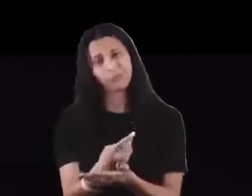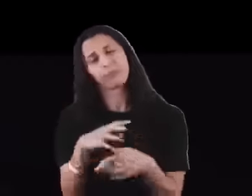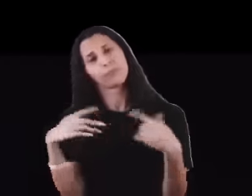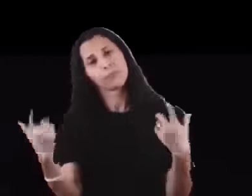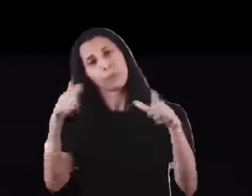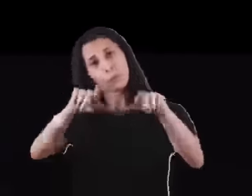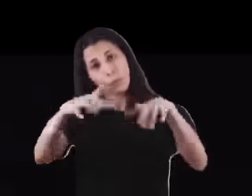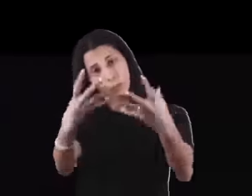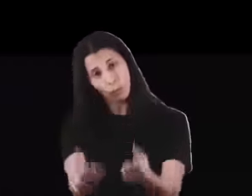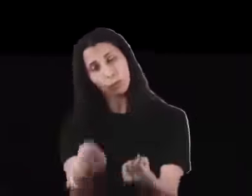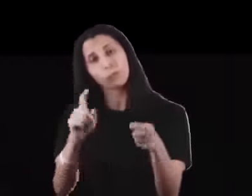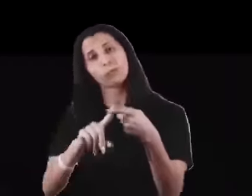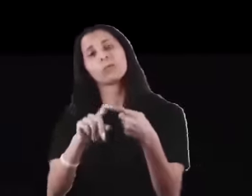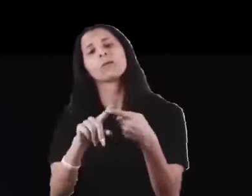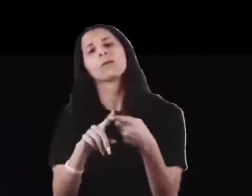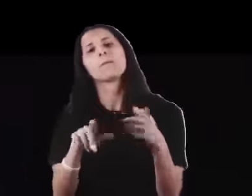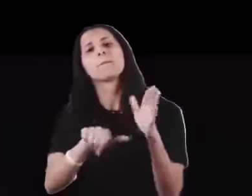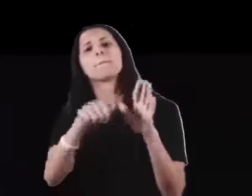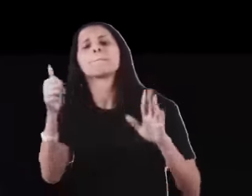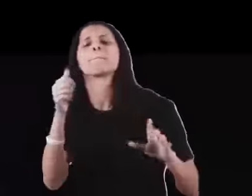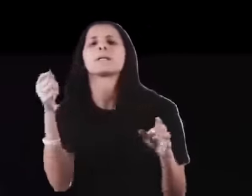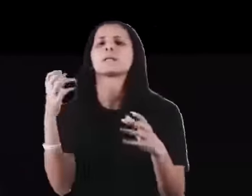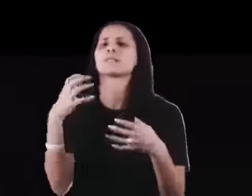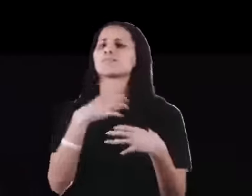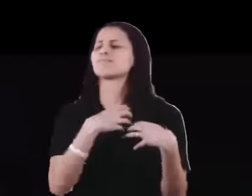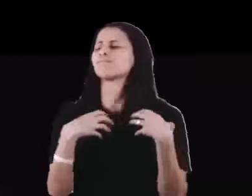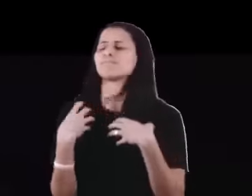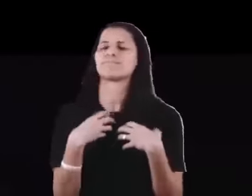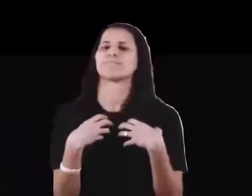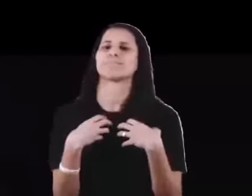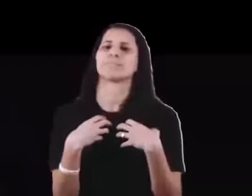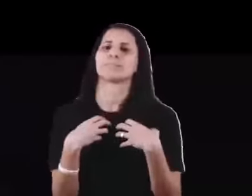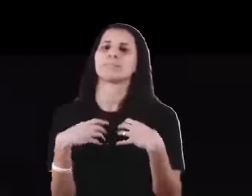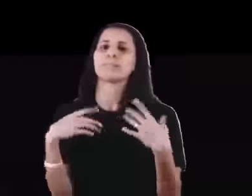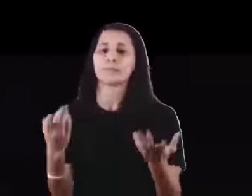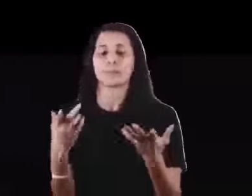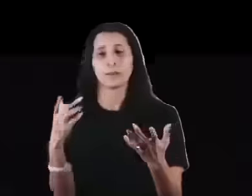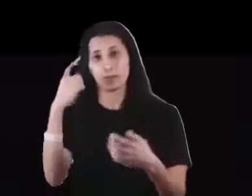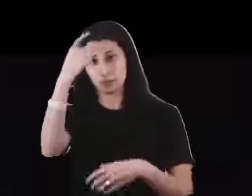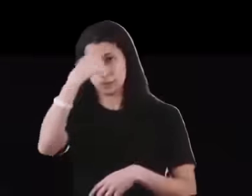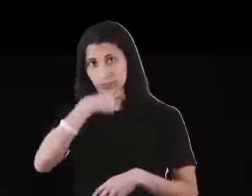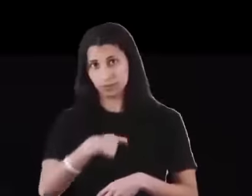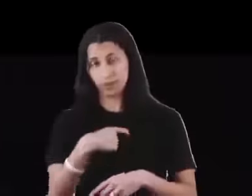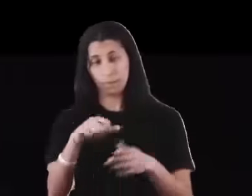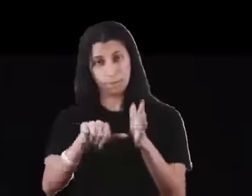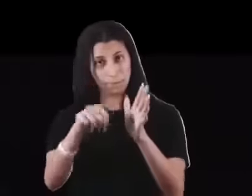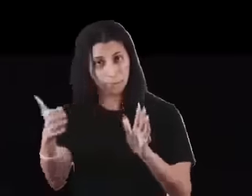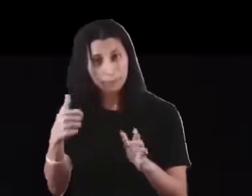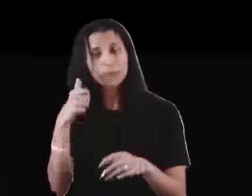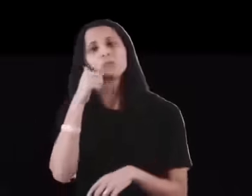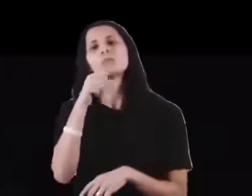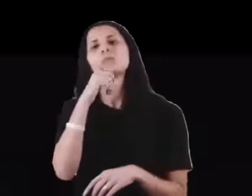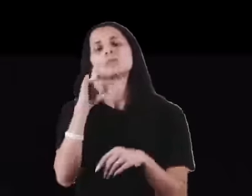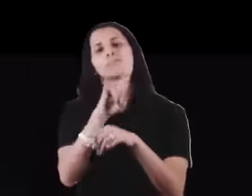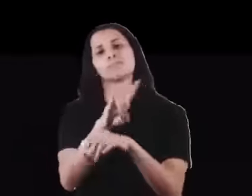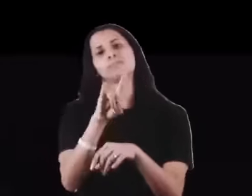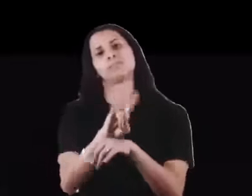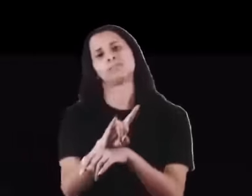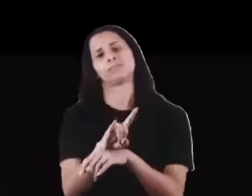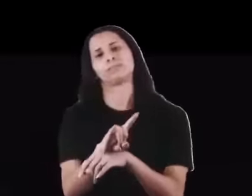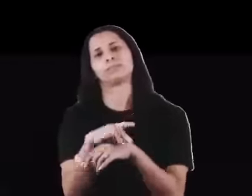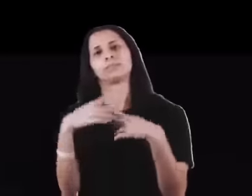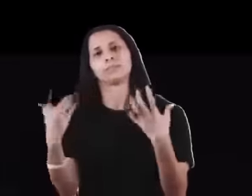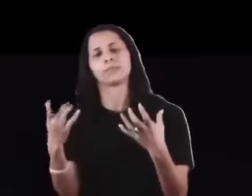a primeira reação DH é normalmente a primeira reação de uma mulher traída